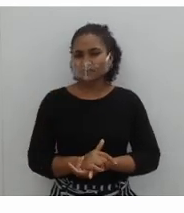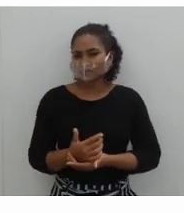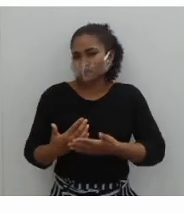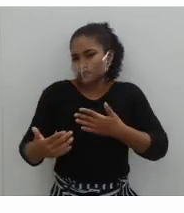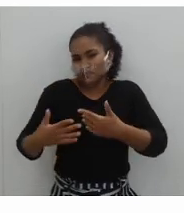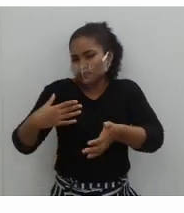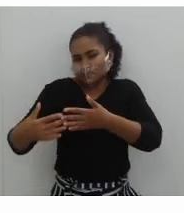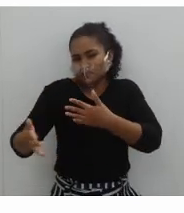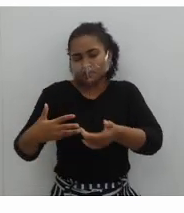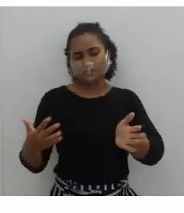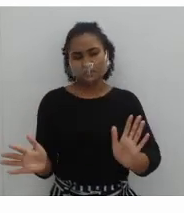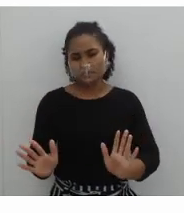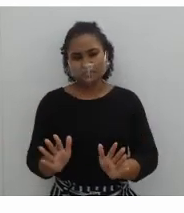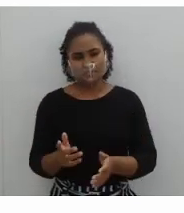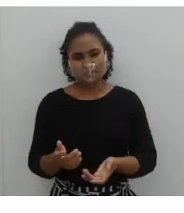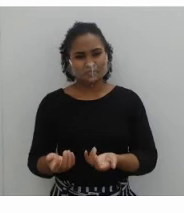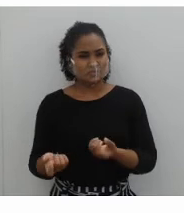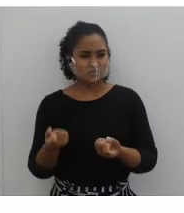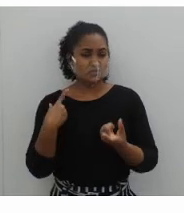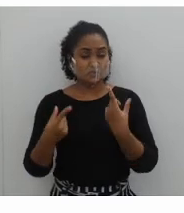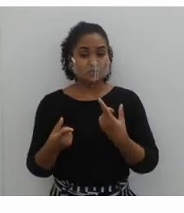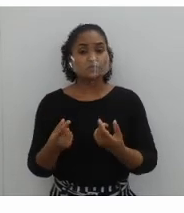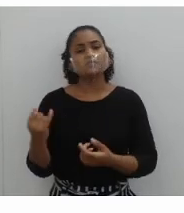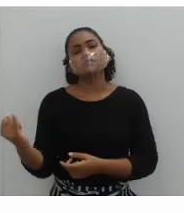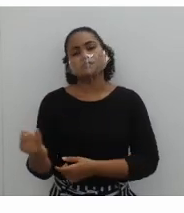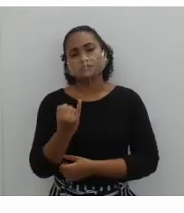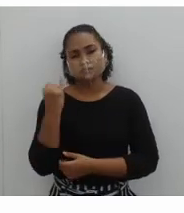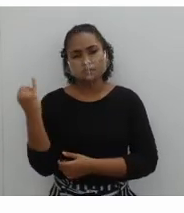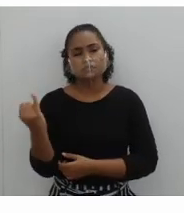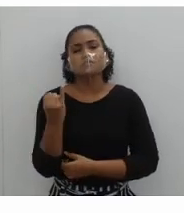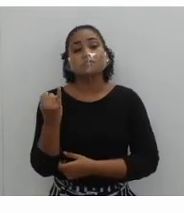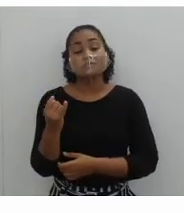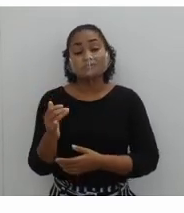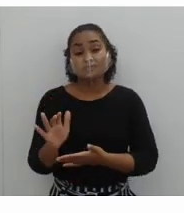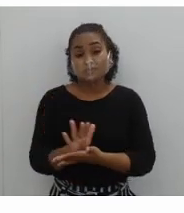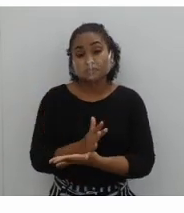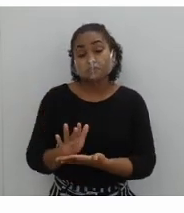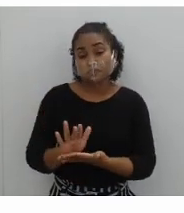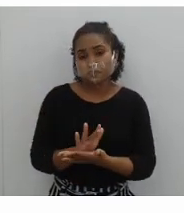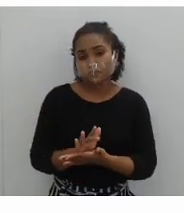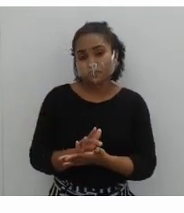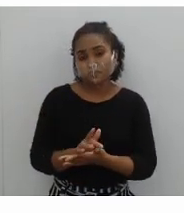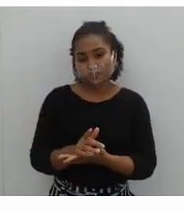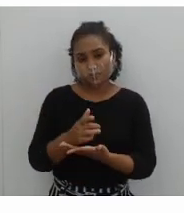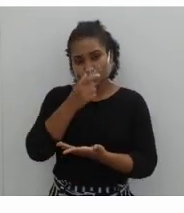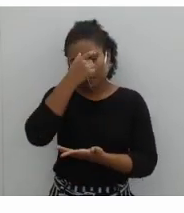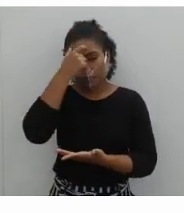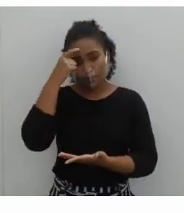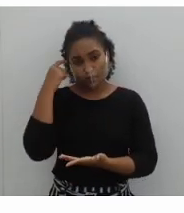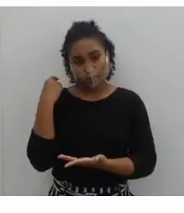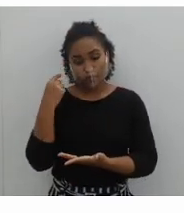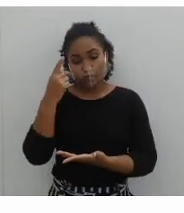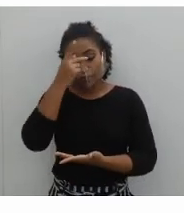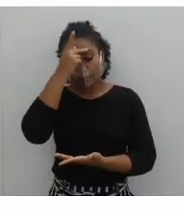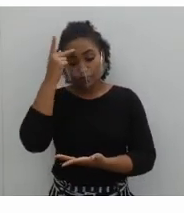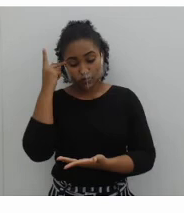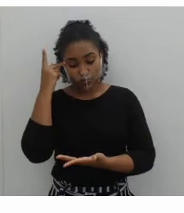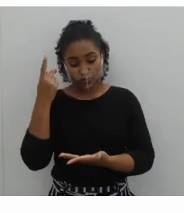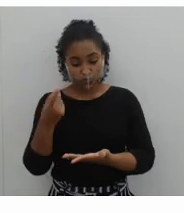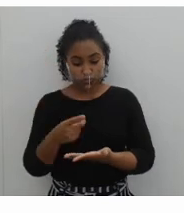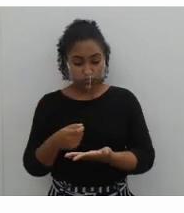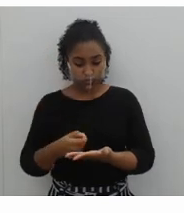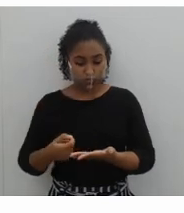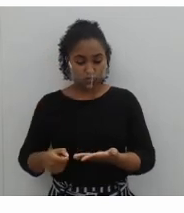repetidas por besteira. Elas são muito importantes. E às vezes o autor, ele troca a palavra